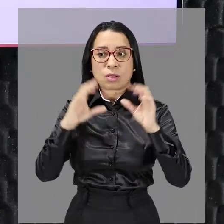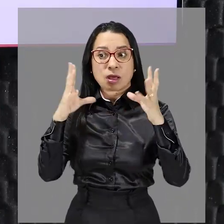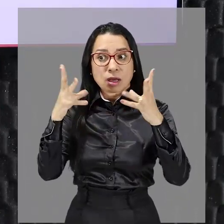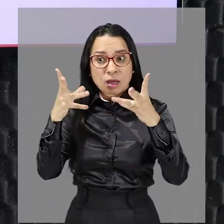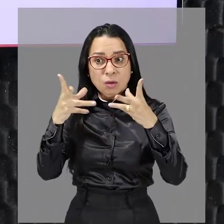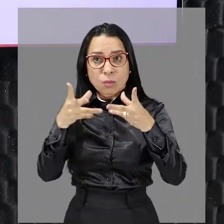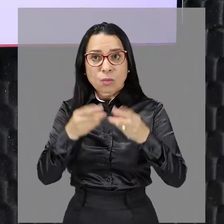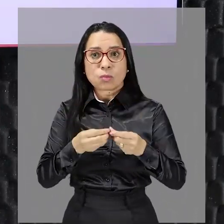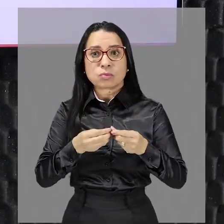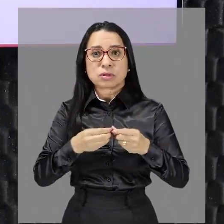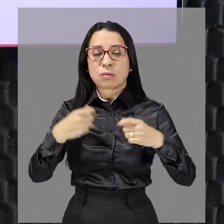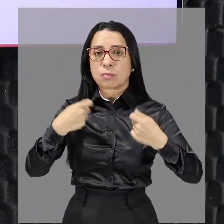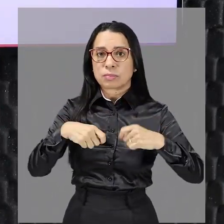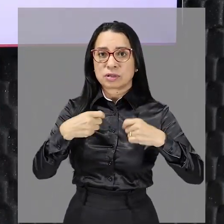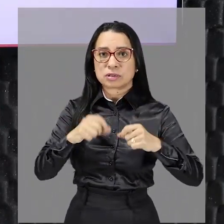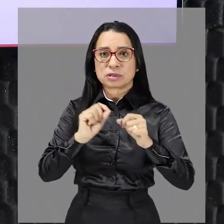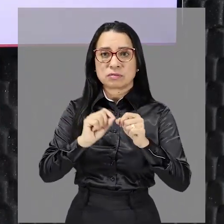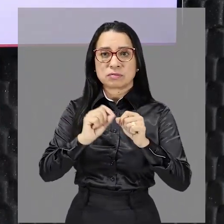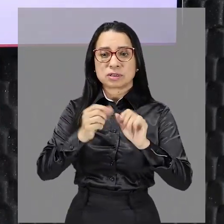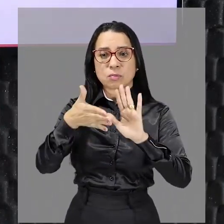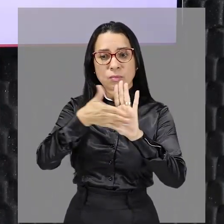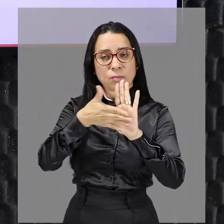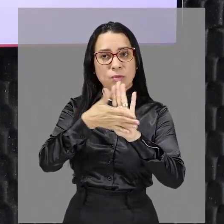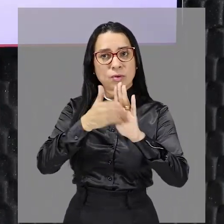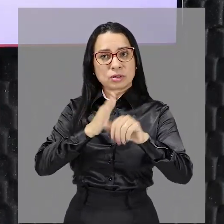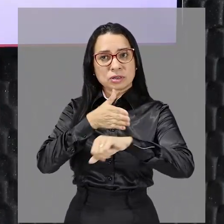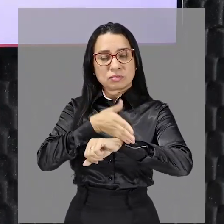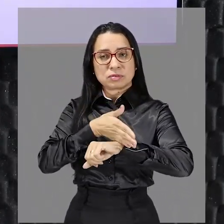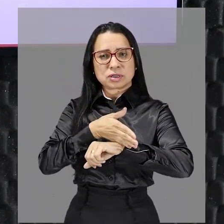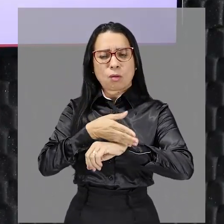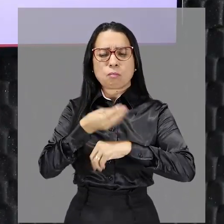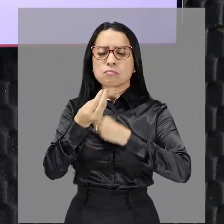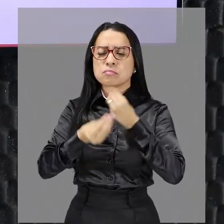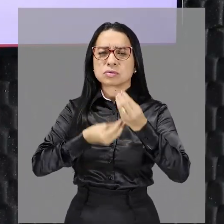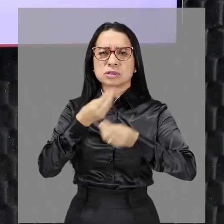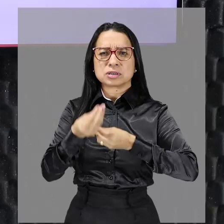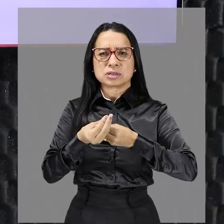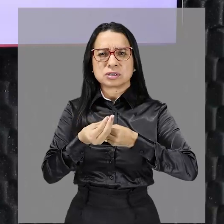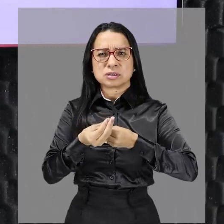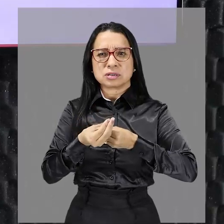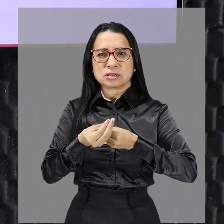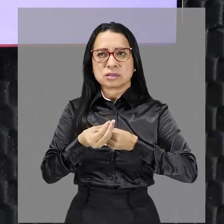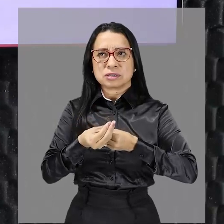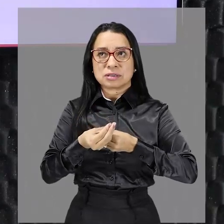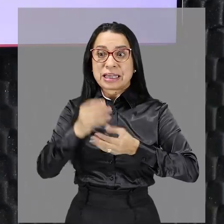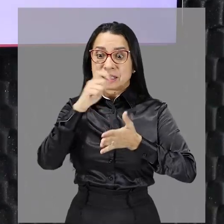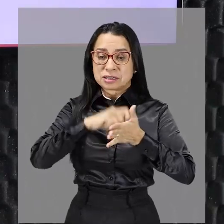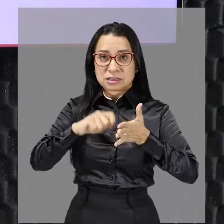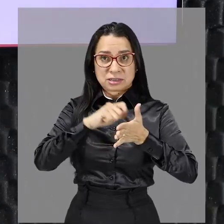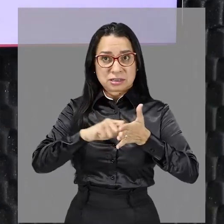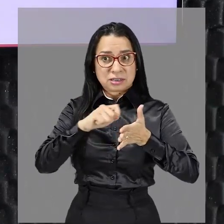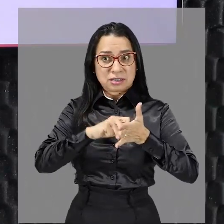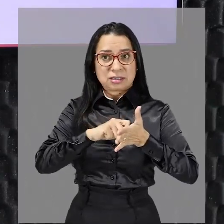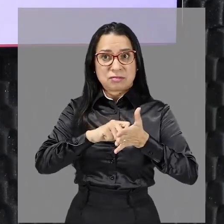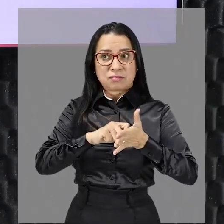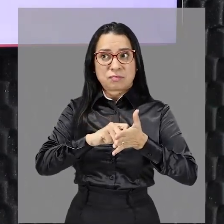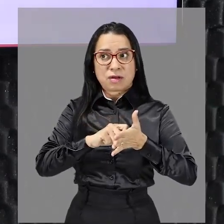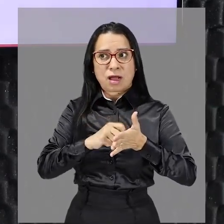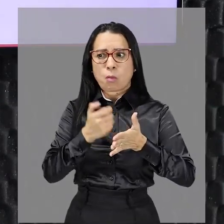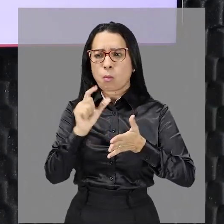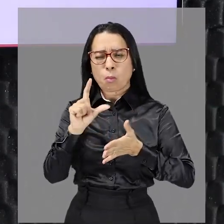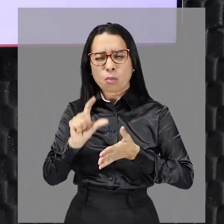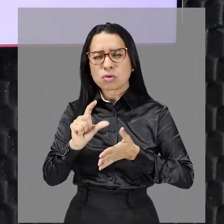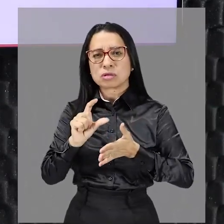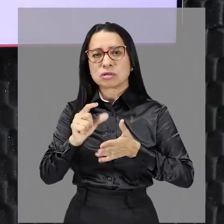é necessário que você faça uma proposta de intervenção. Como assim? Que você fale um pouco sobre o problema, o que